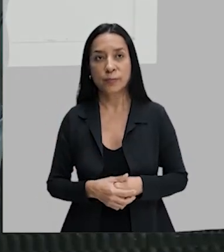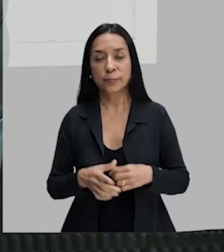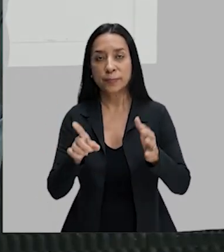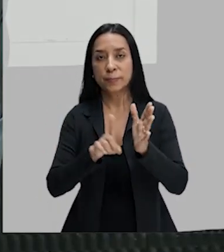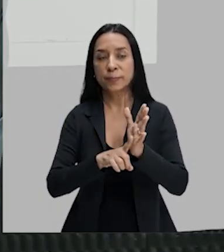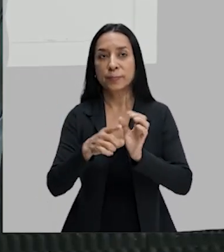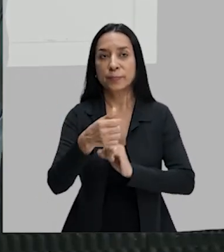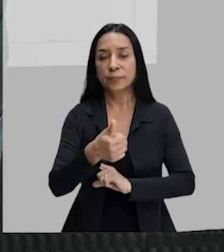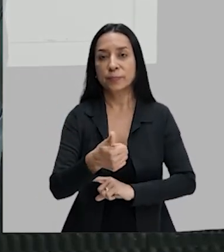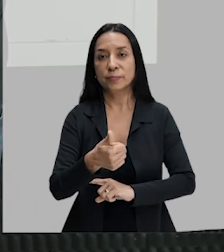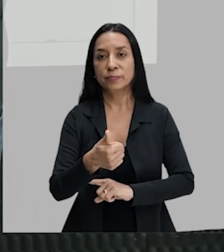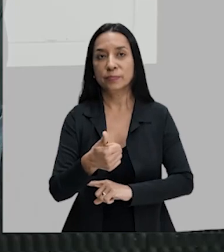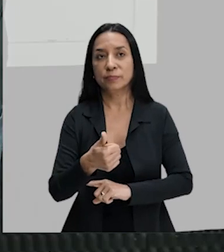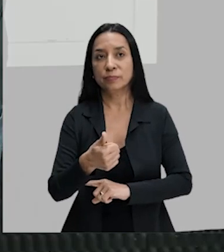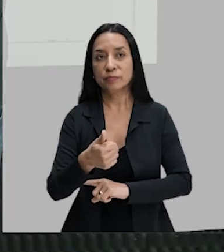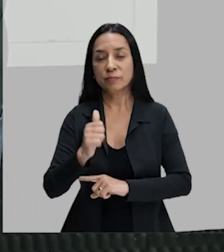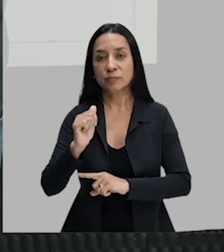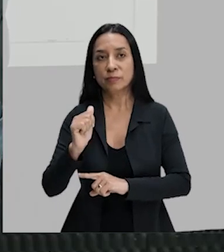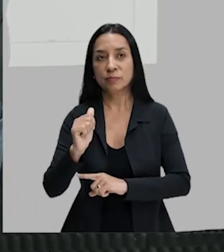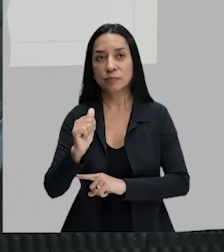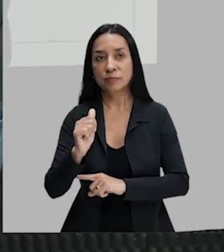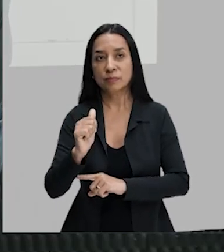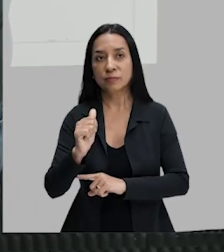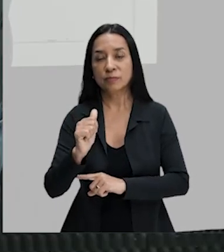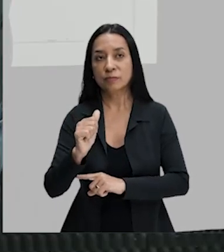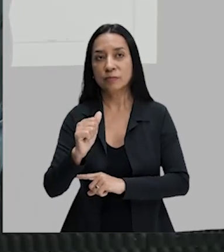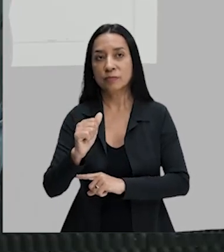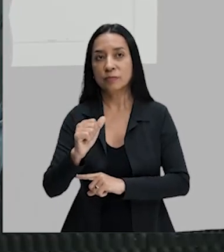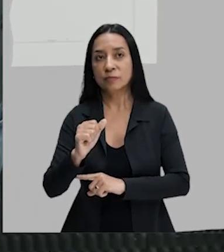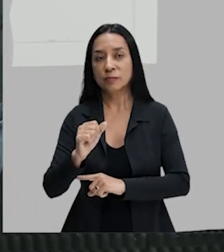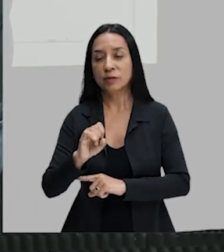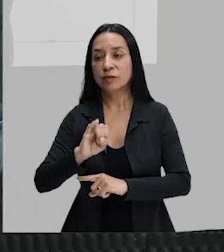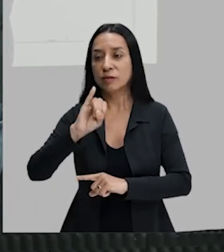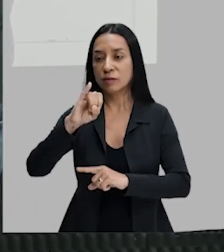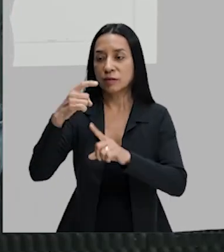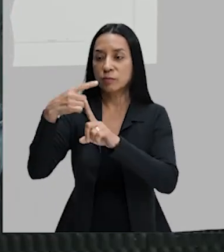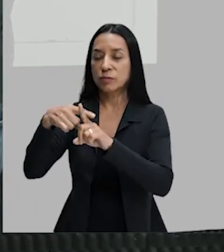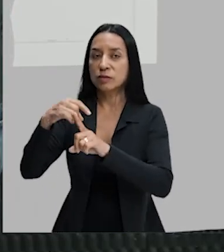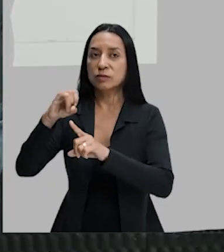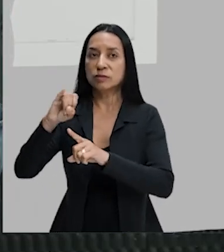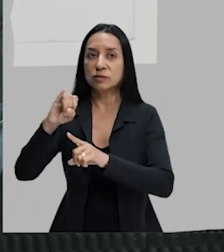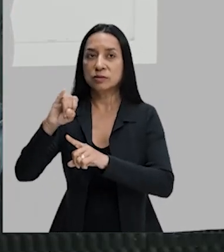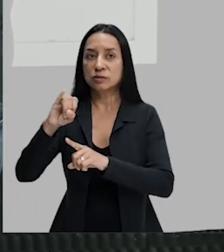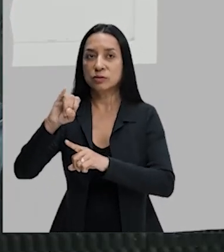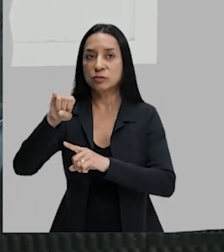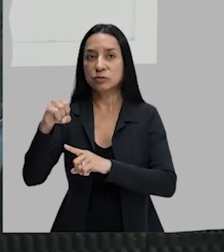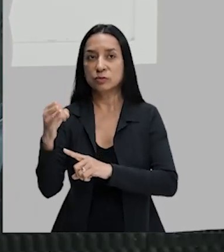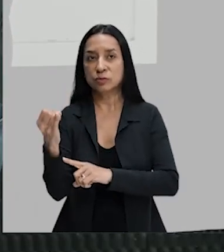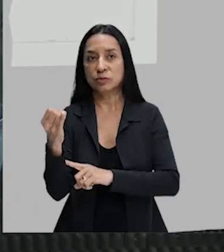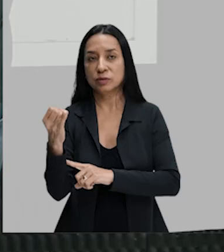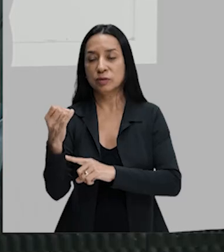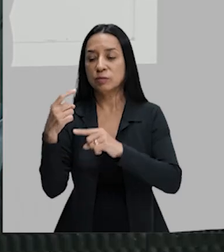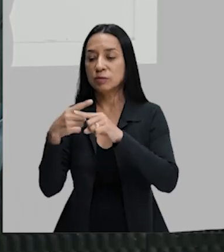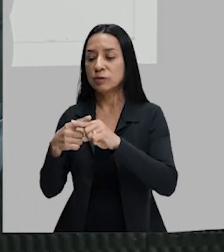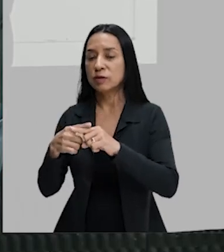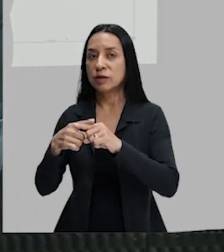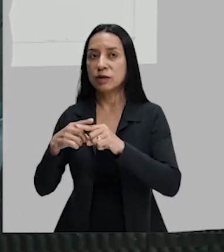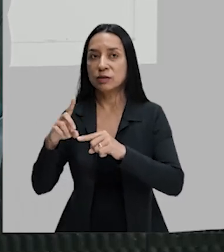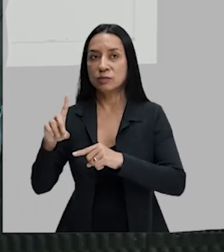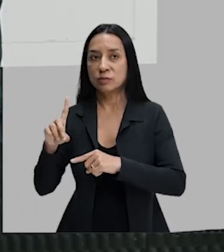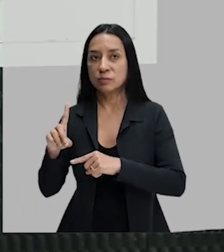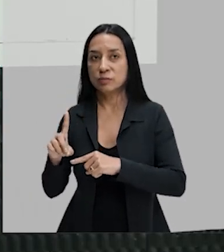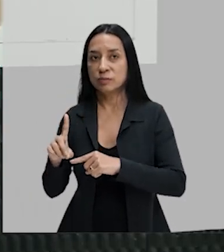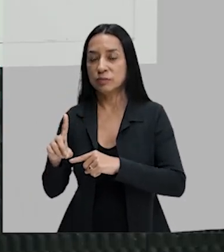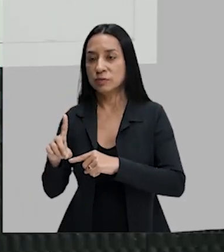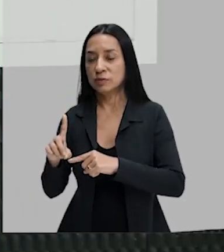1 elevado a I mais J, né? Multiplicado pelo menor complementar do